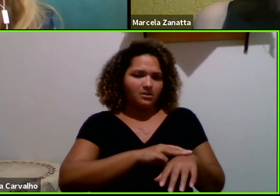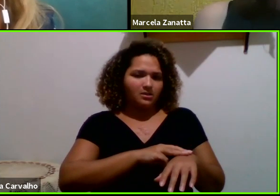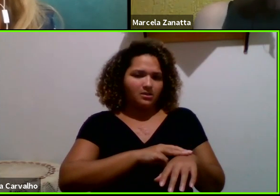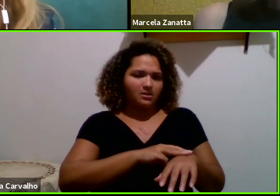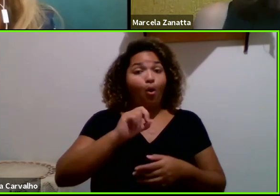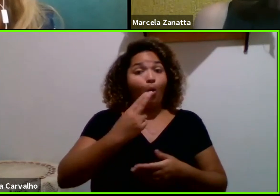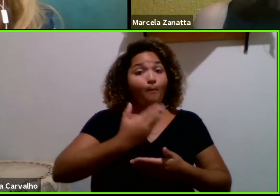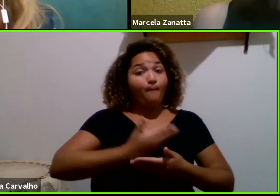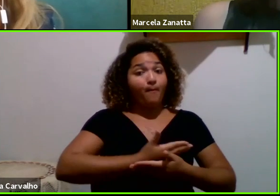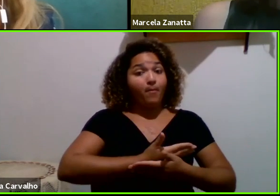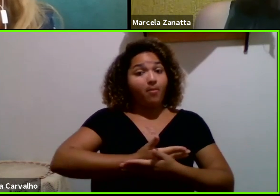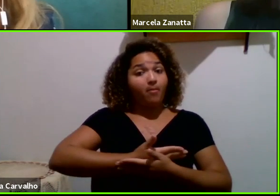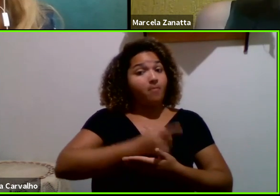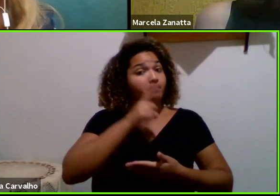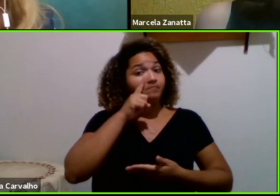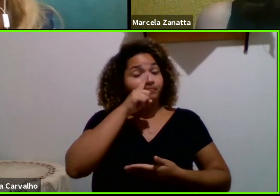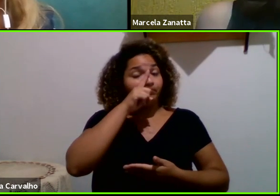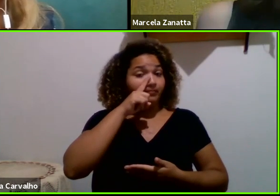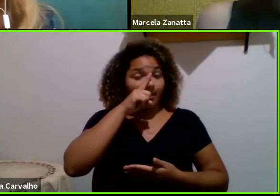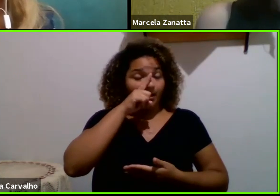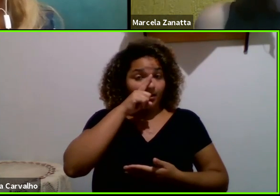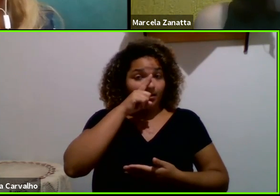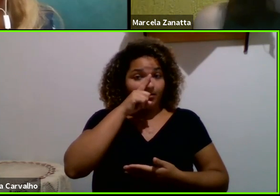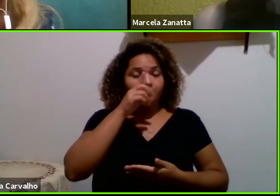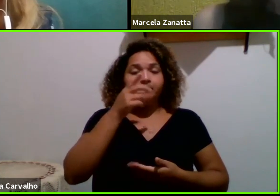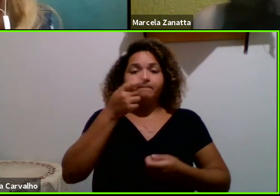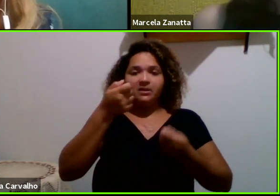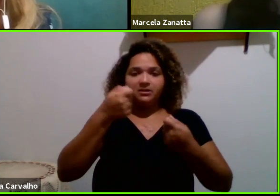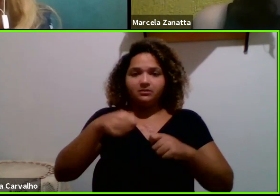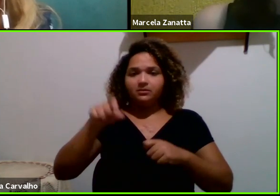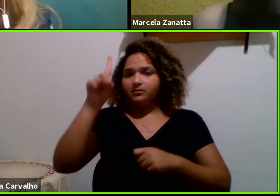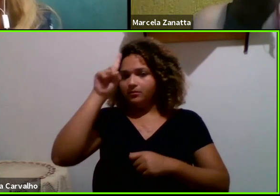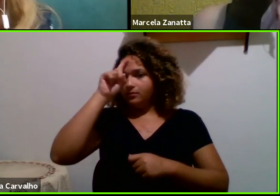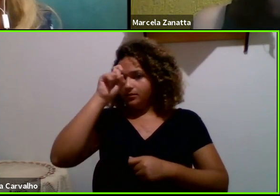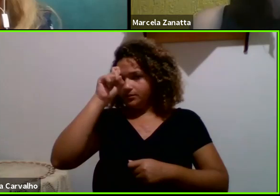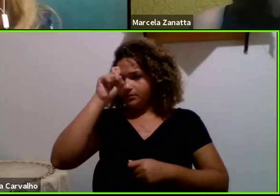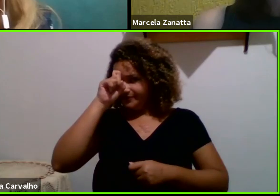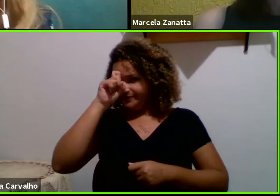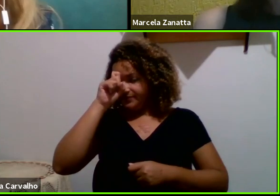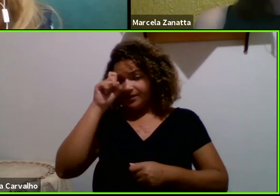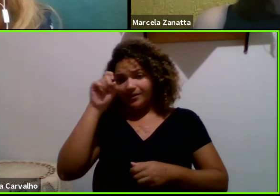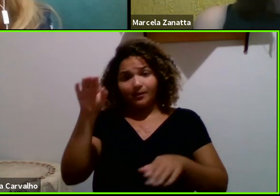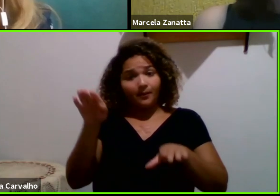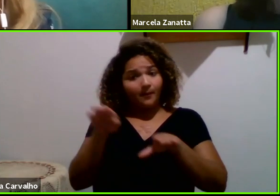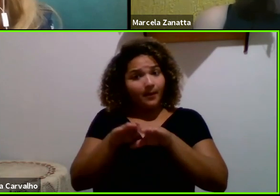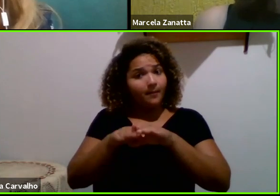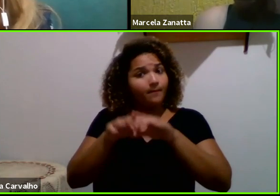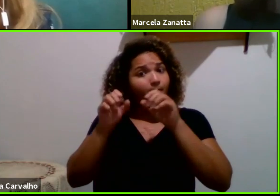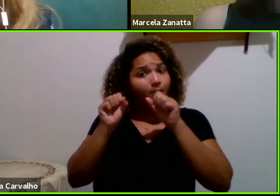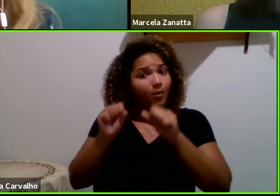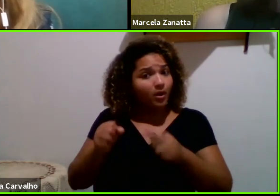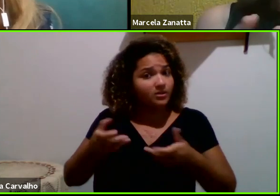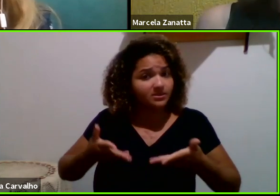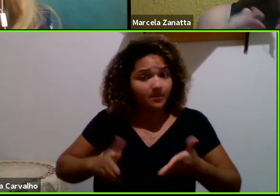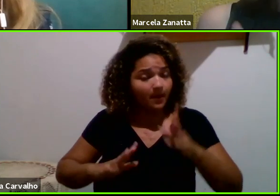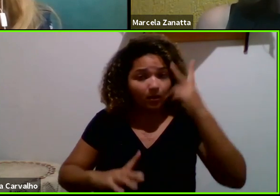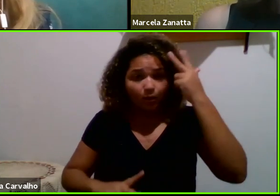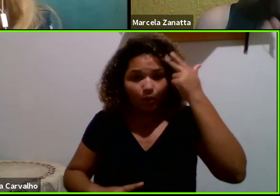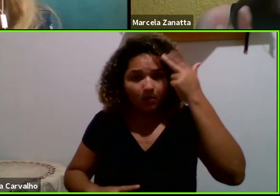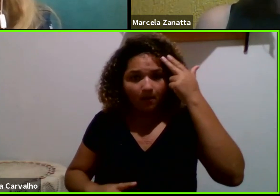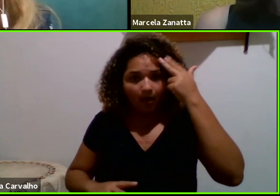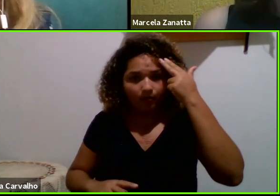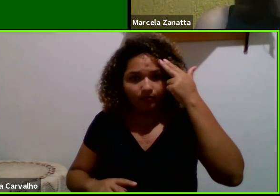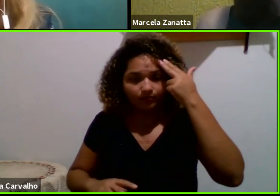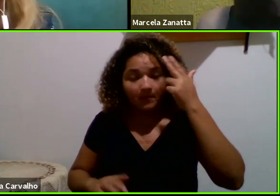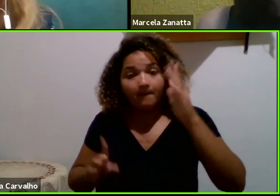certeza, e é um parto que vai ser mais monitorizado, mas pode ser um parto maravilhoso da mesma maneira. Independente aí de presença